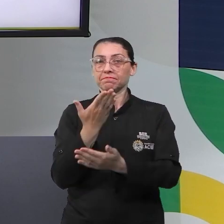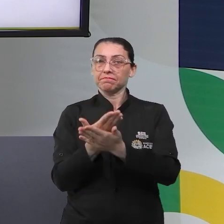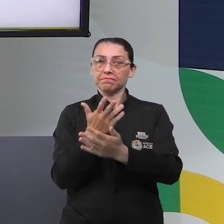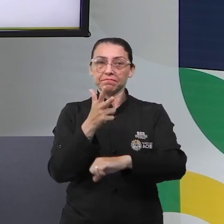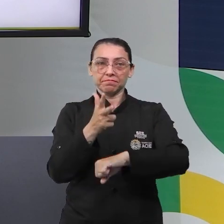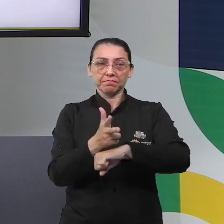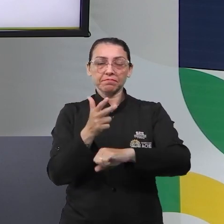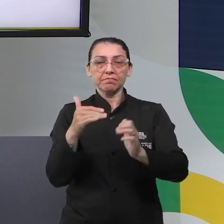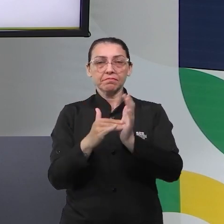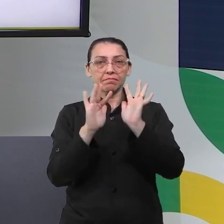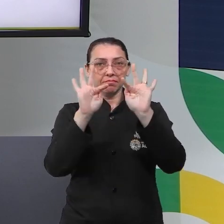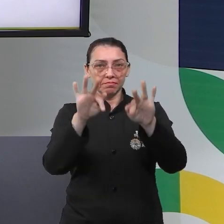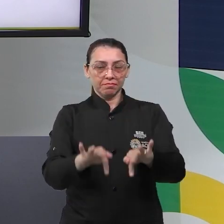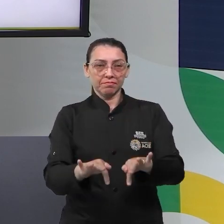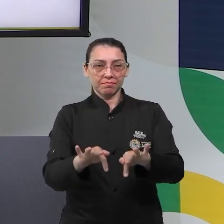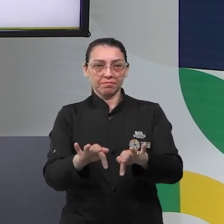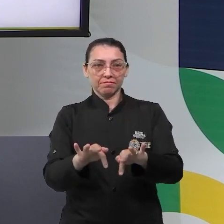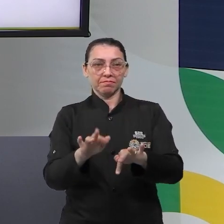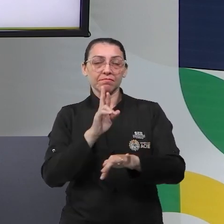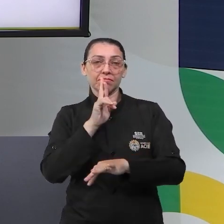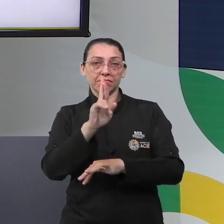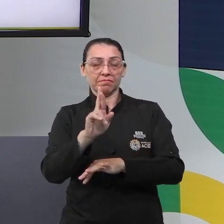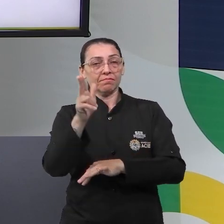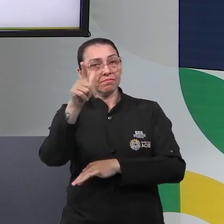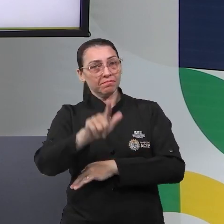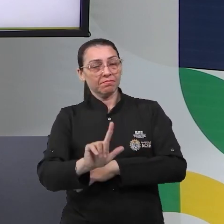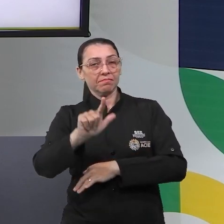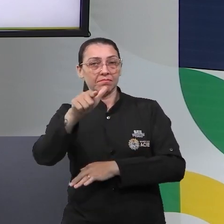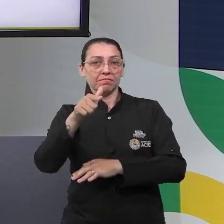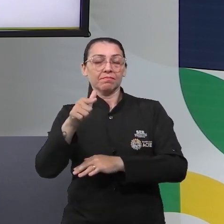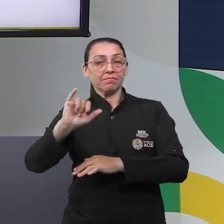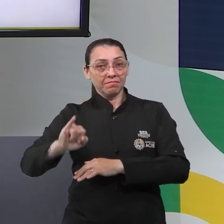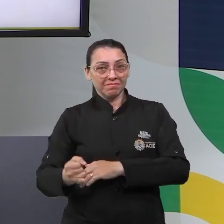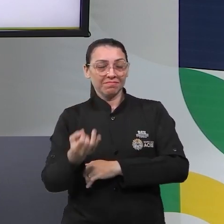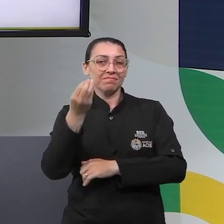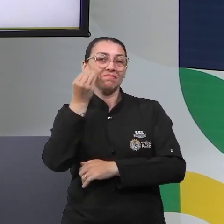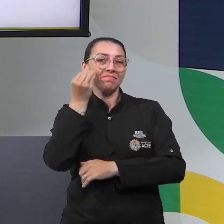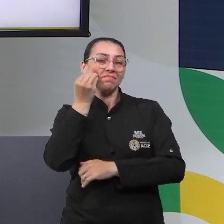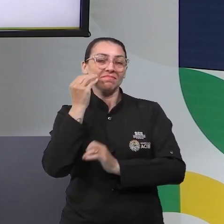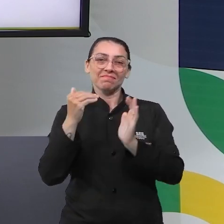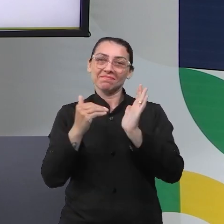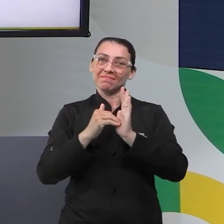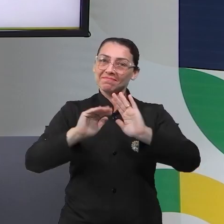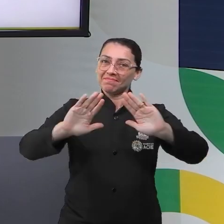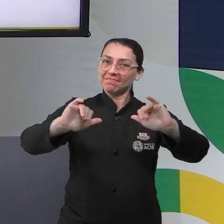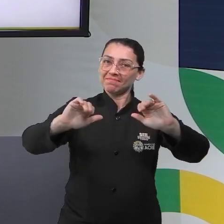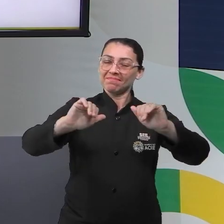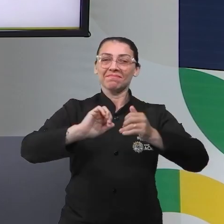videoaula até o final. Nós vamos nos ver novamente em outras oportunidades. Até lá!